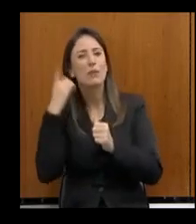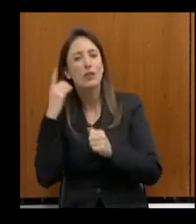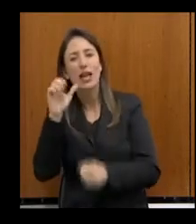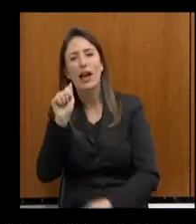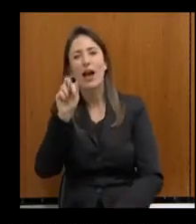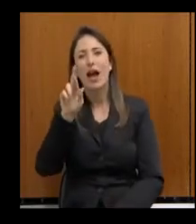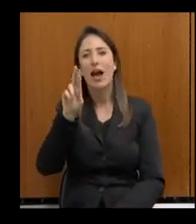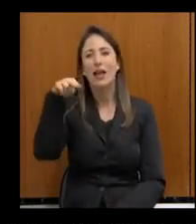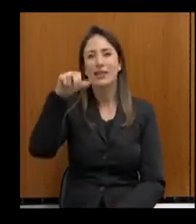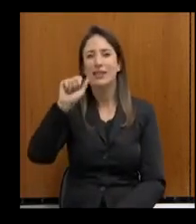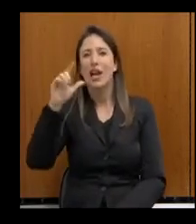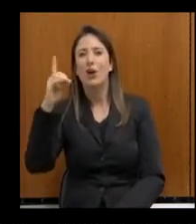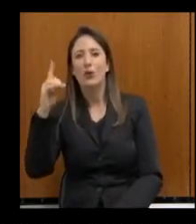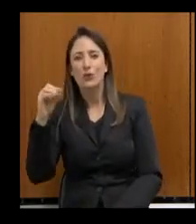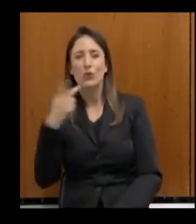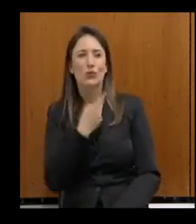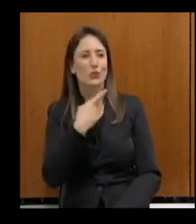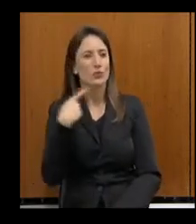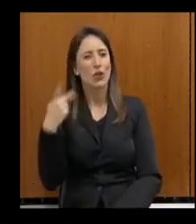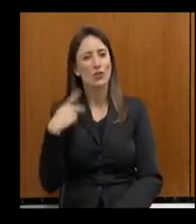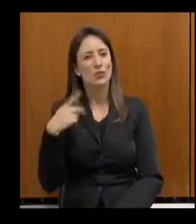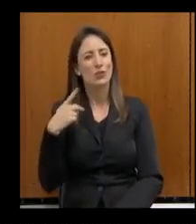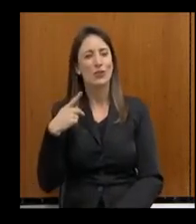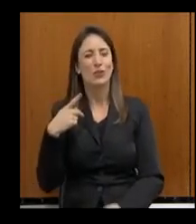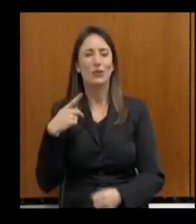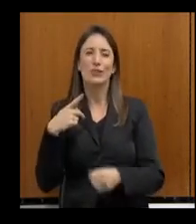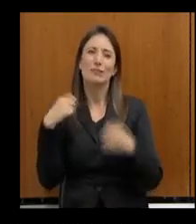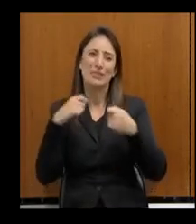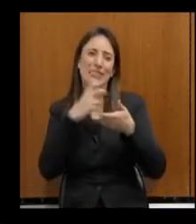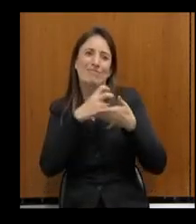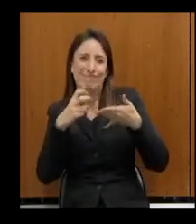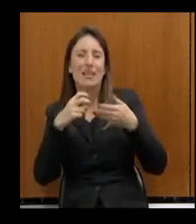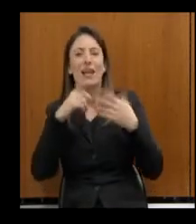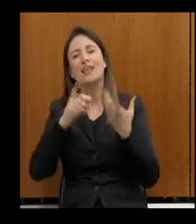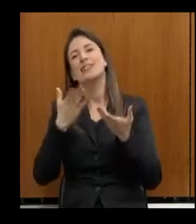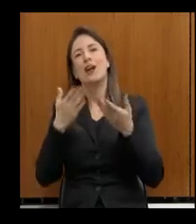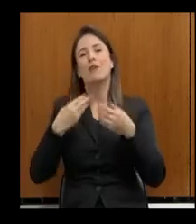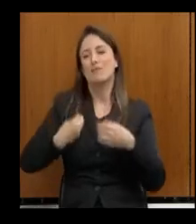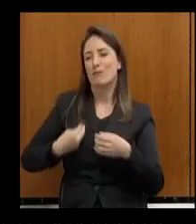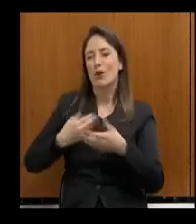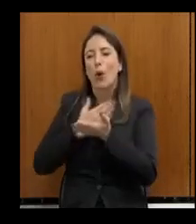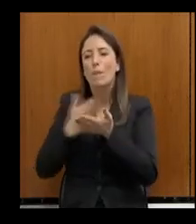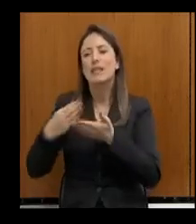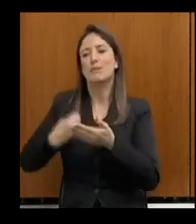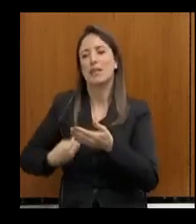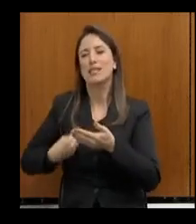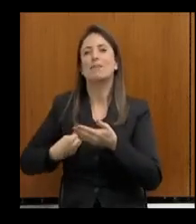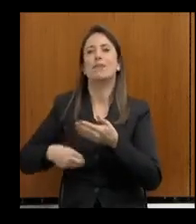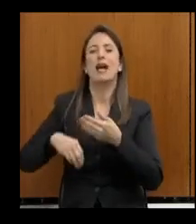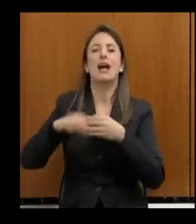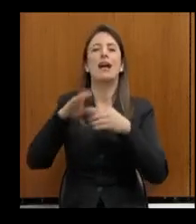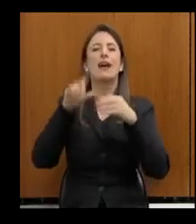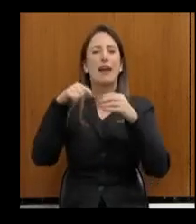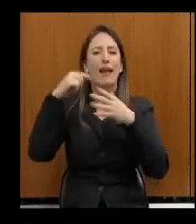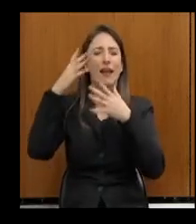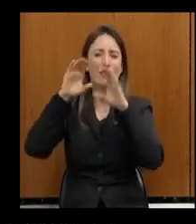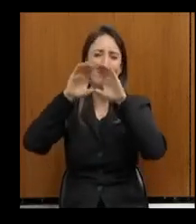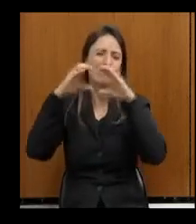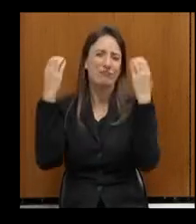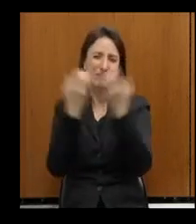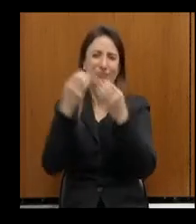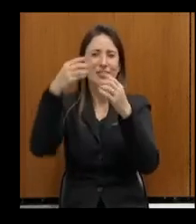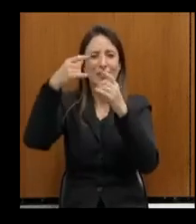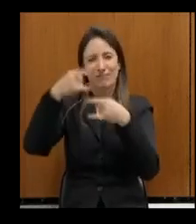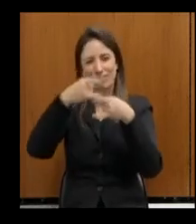fomos para uma webnário da OAB sobre energia ele é